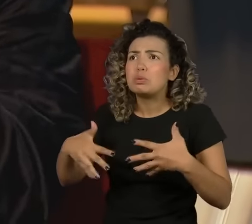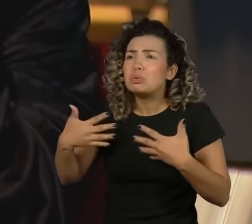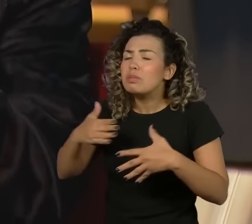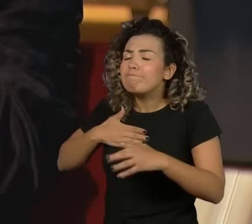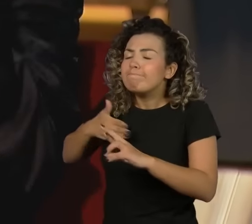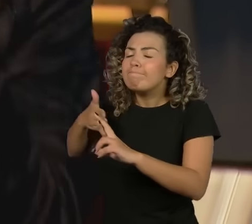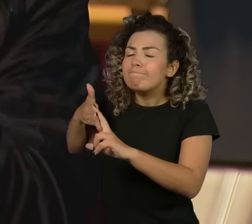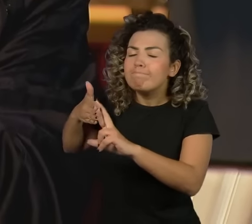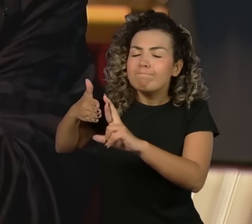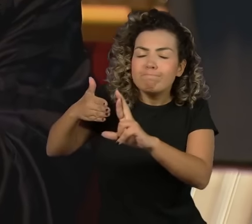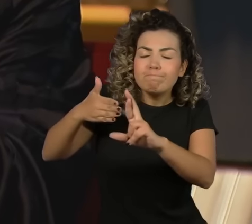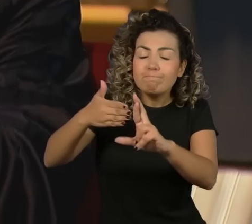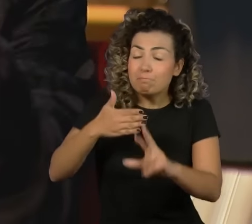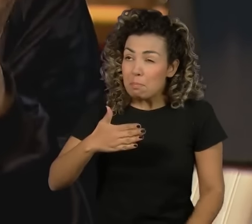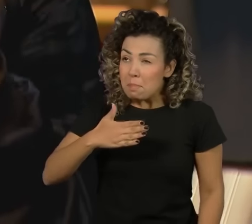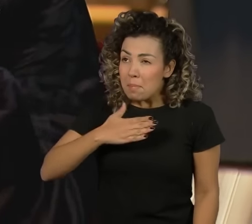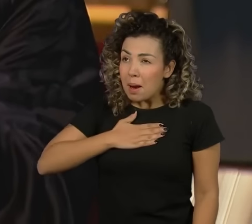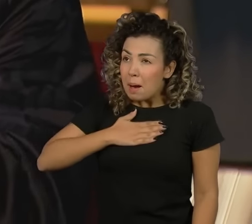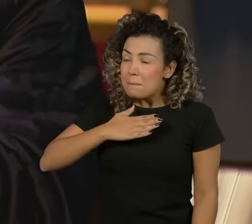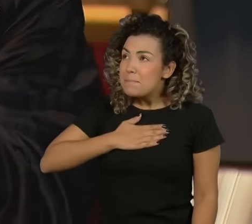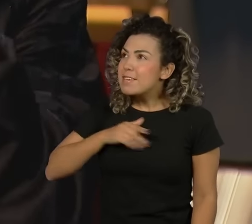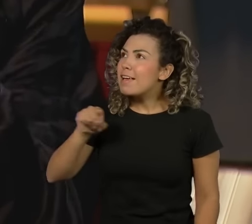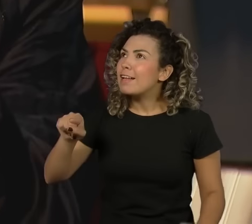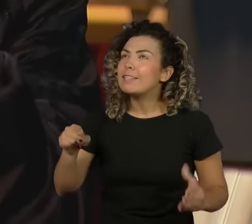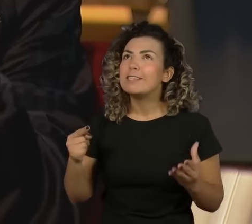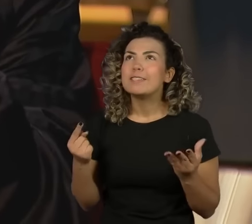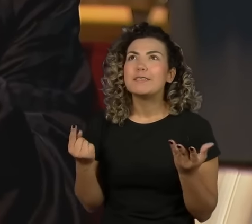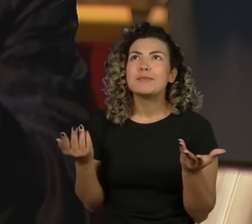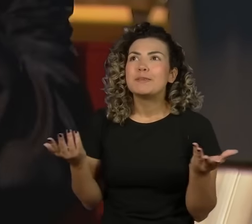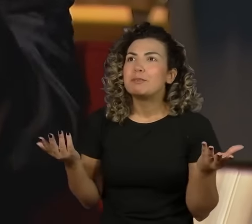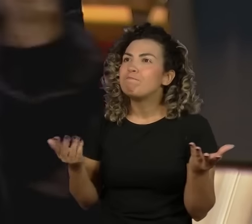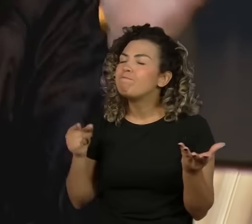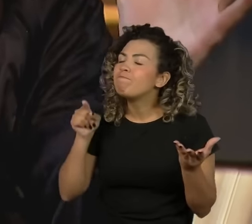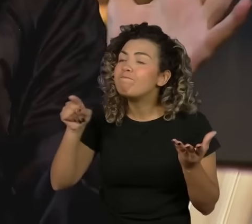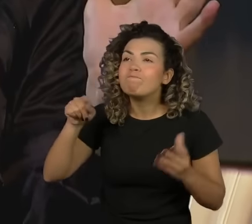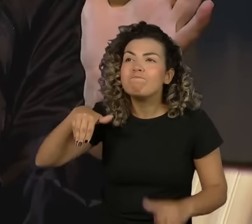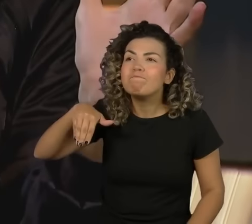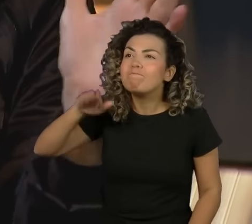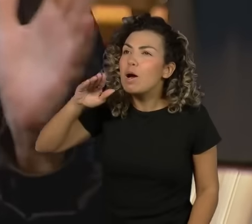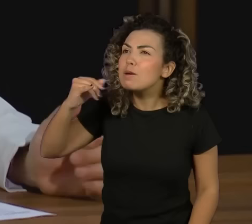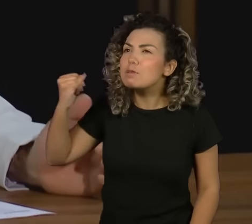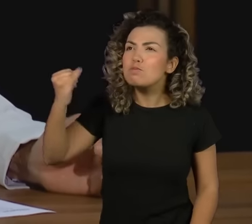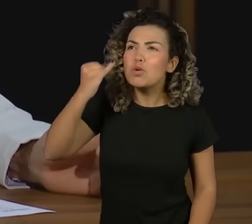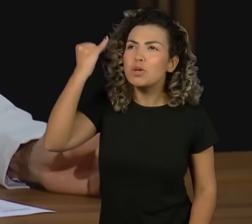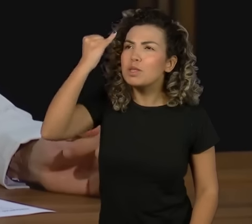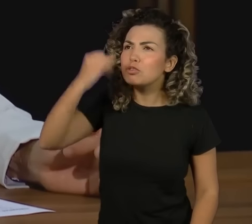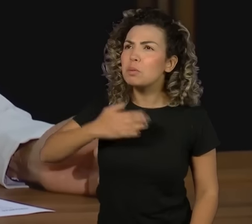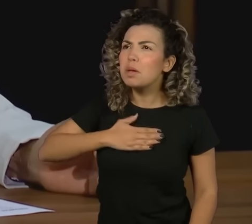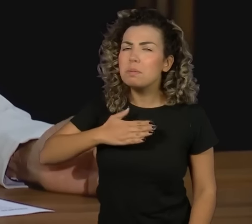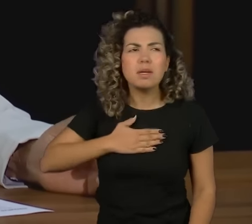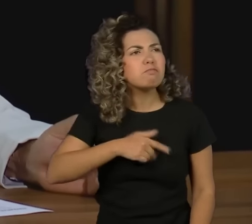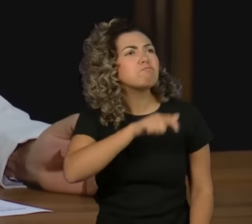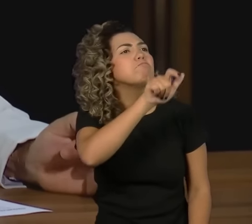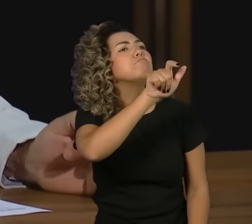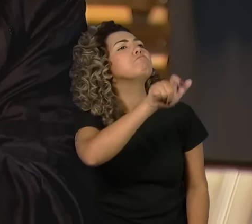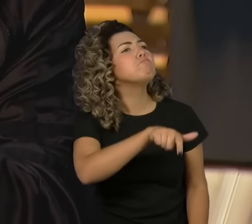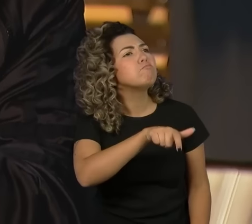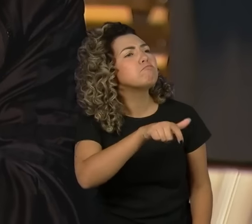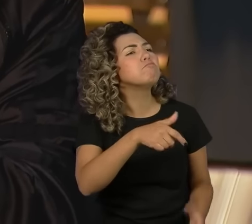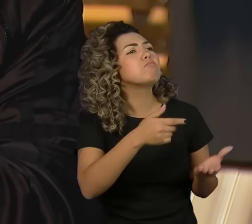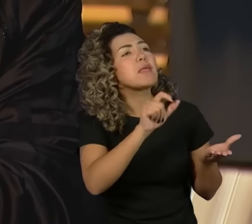tu ver a dimensão, para mim, do Torquato. Torquato é o tropicalista mais importante. Quem é Torquato? Nos conte.